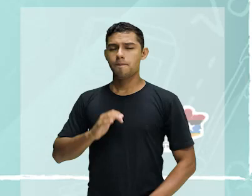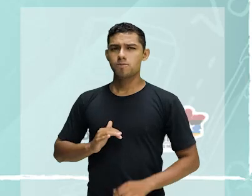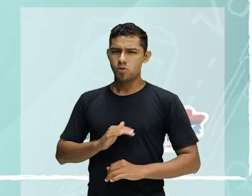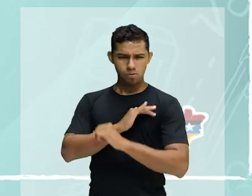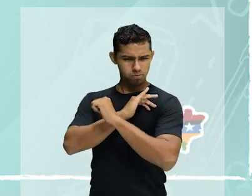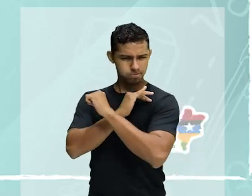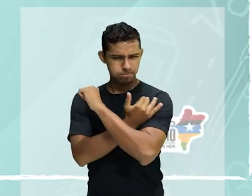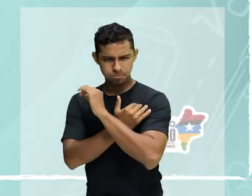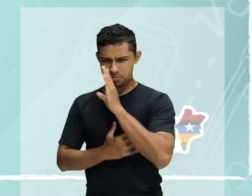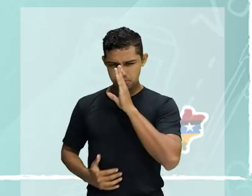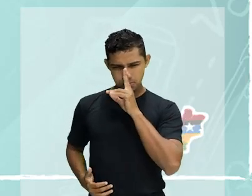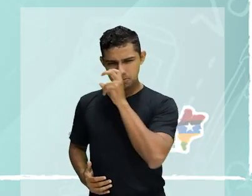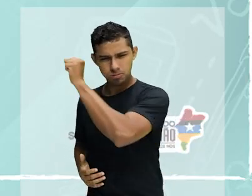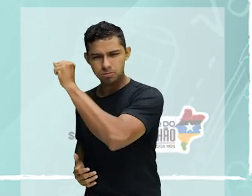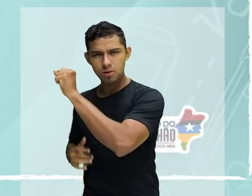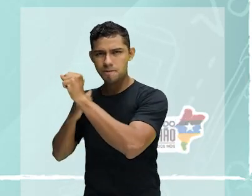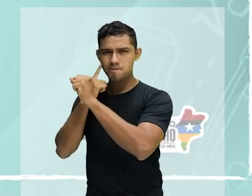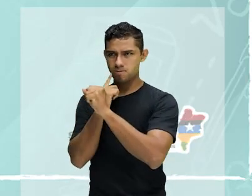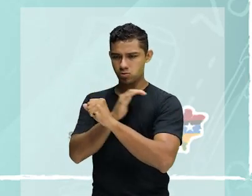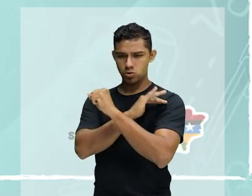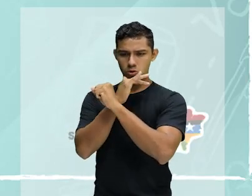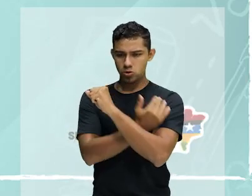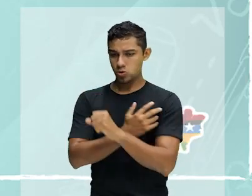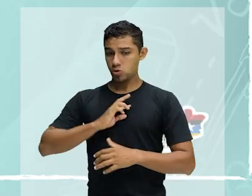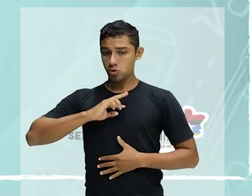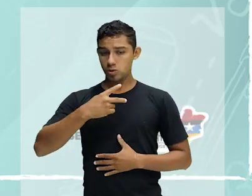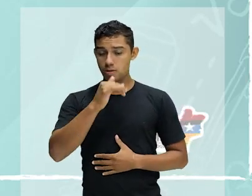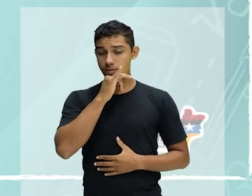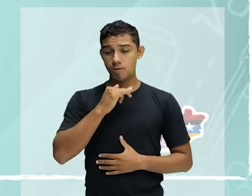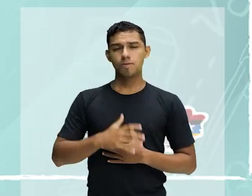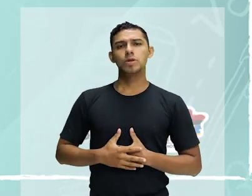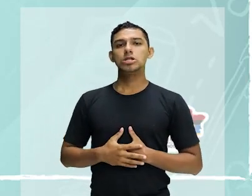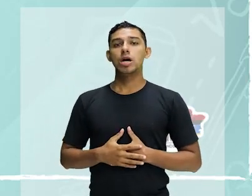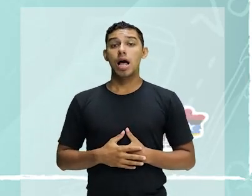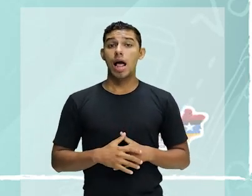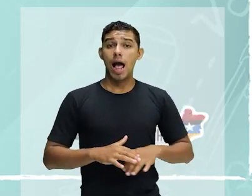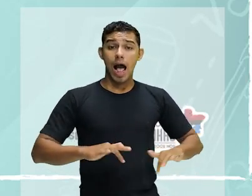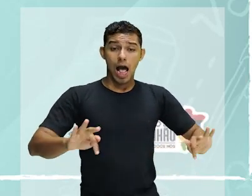força e a resistência muscular, diminuem a dor e a